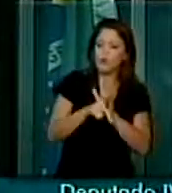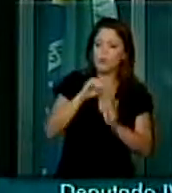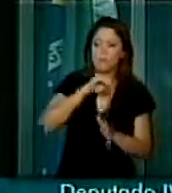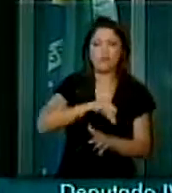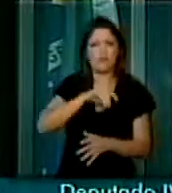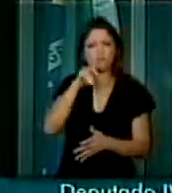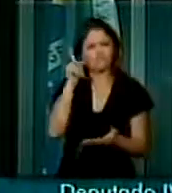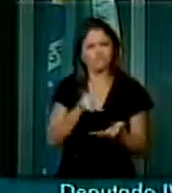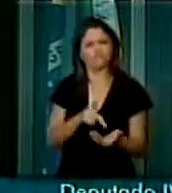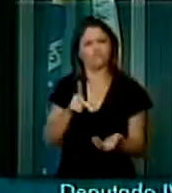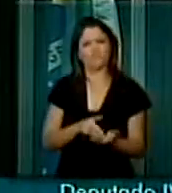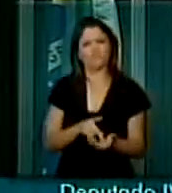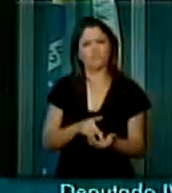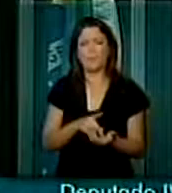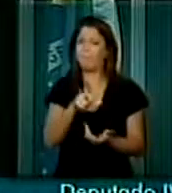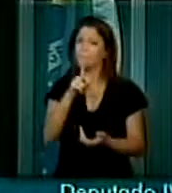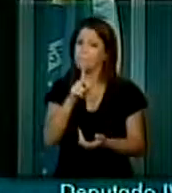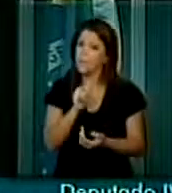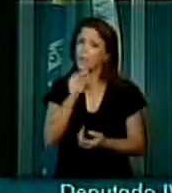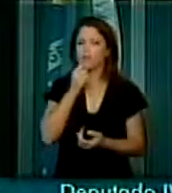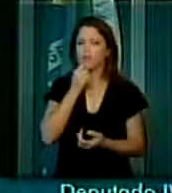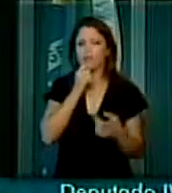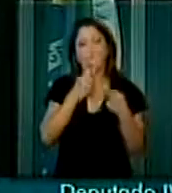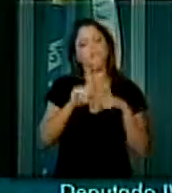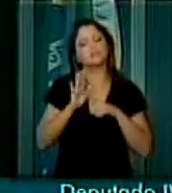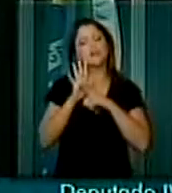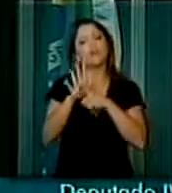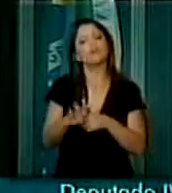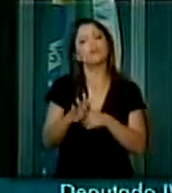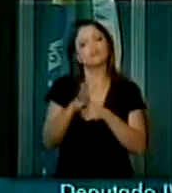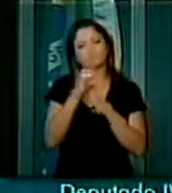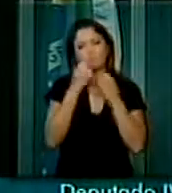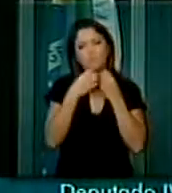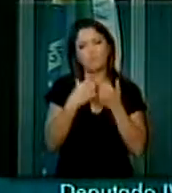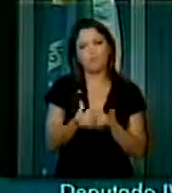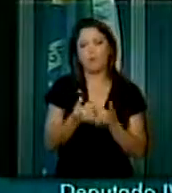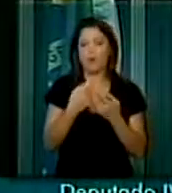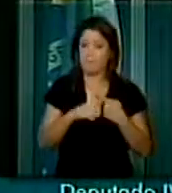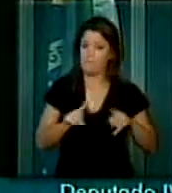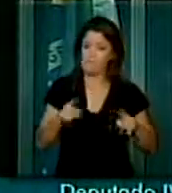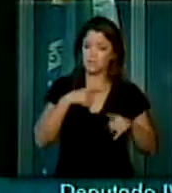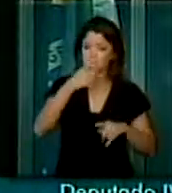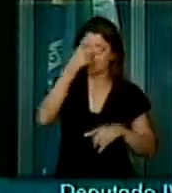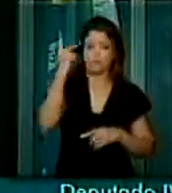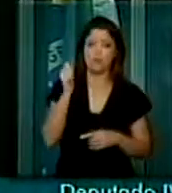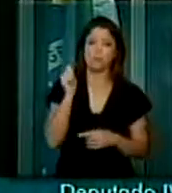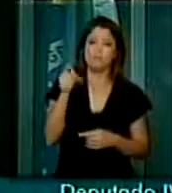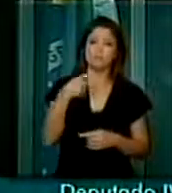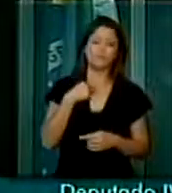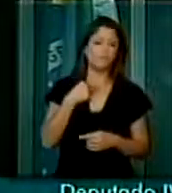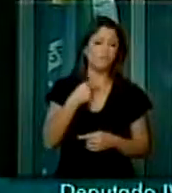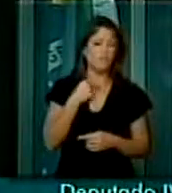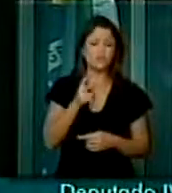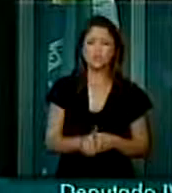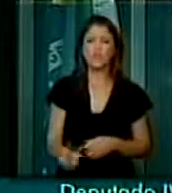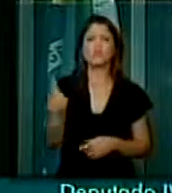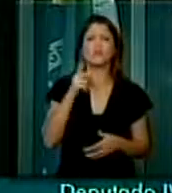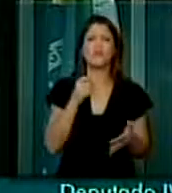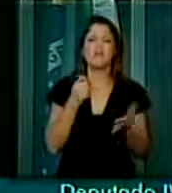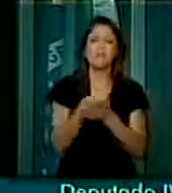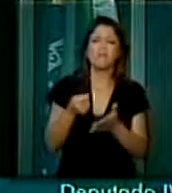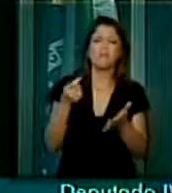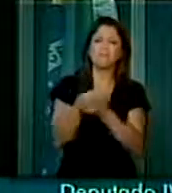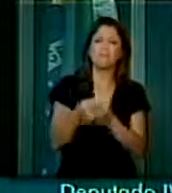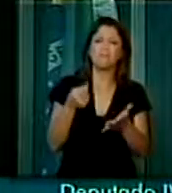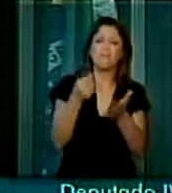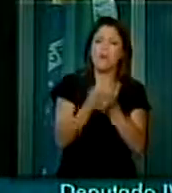real, pequeno ainda, mas uma sinalização positiva. E os aposentados não podem pagar